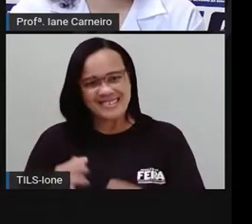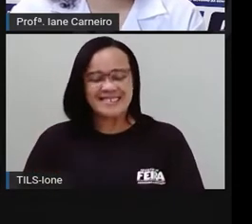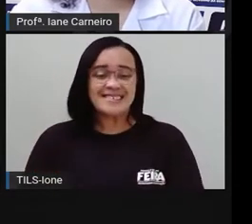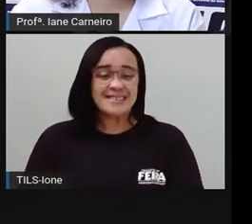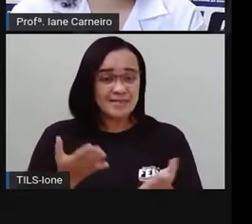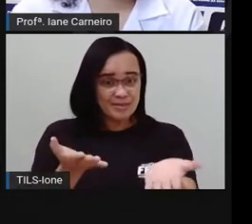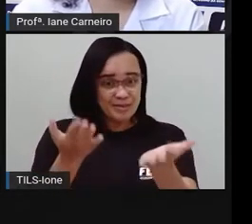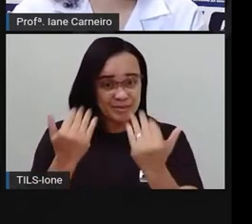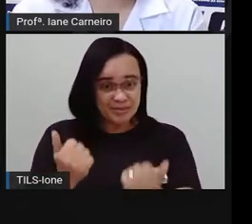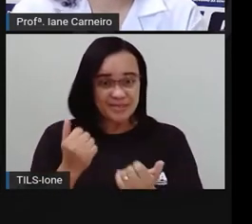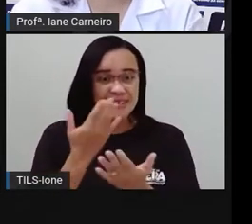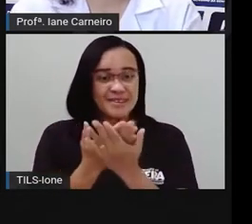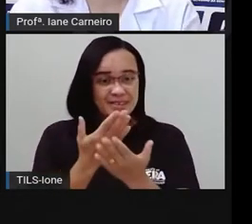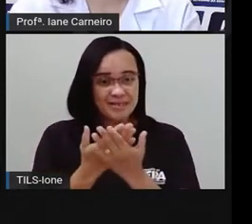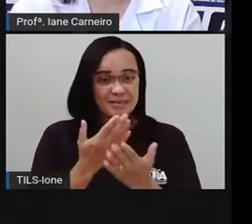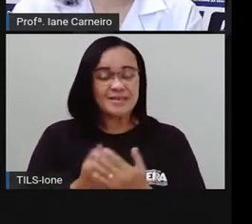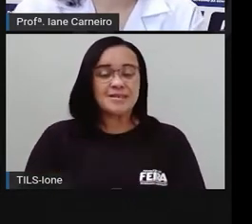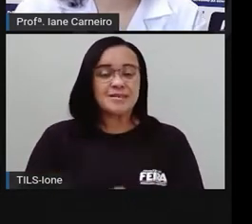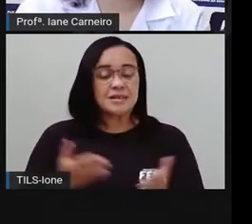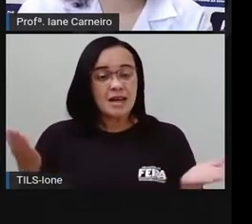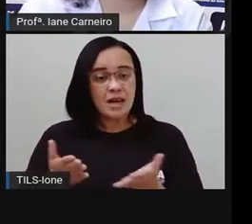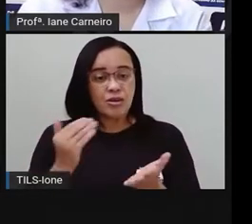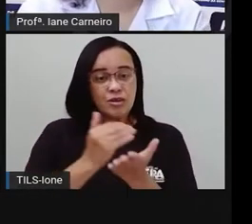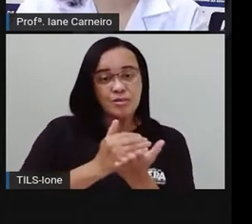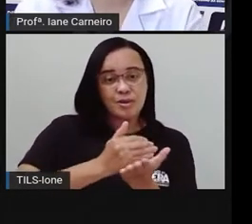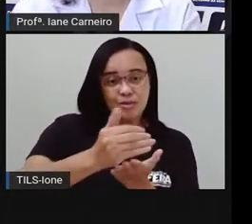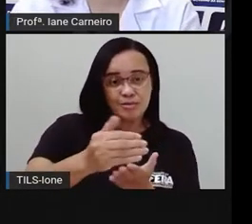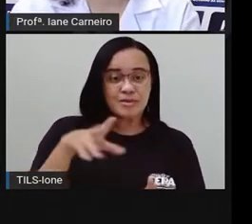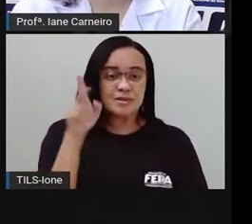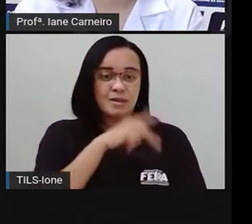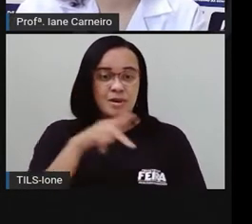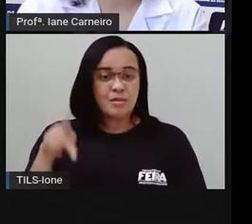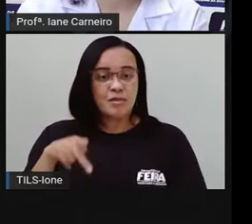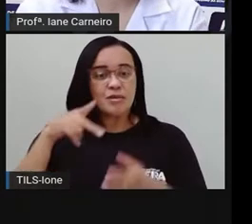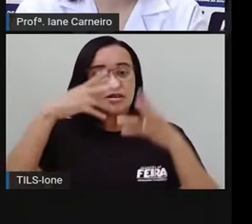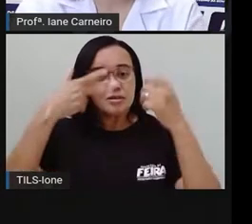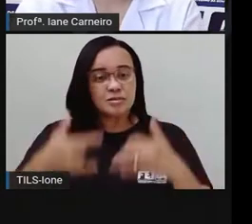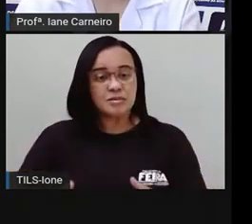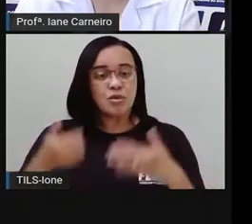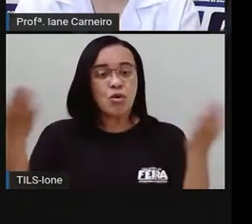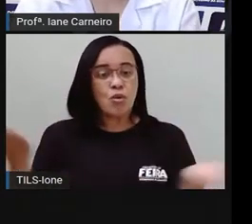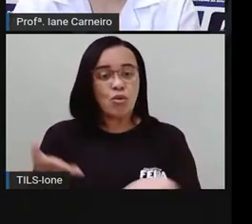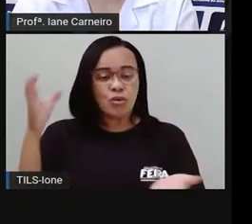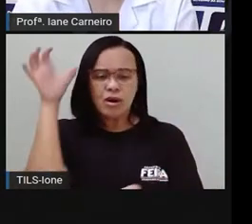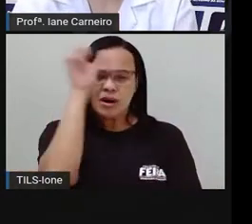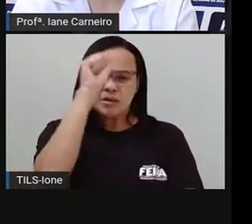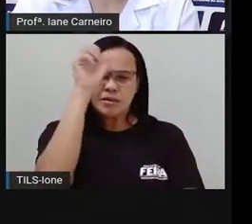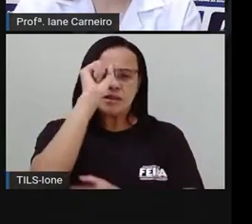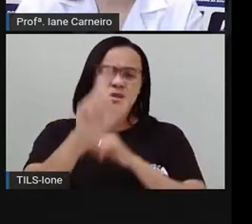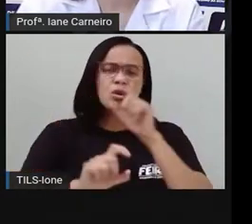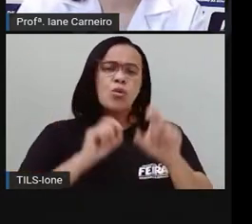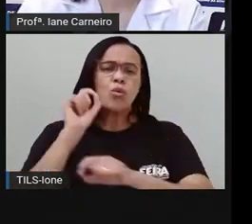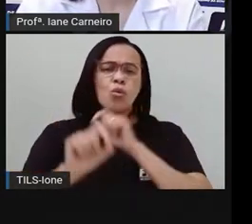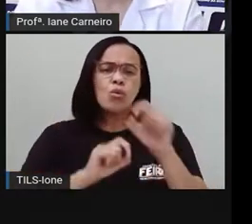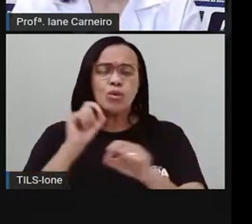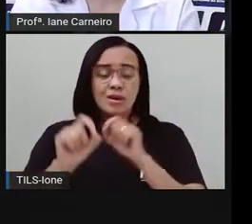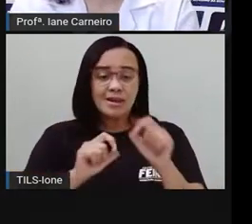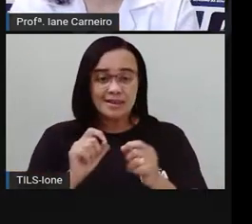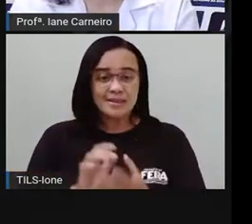Então, ó, para começar, a Pro quer conversar com vocês, né, sobre o que vocês vão aprender na aula de hoje, né? Então vocês